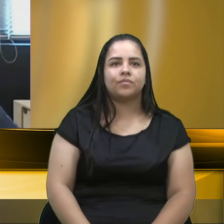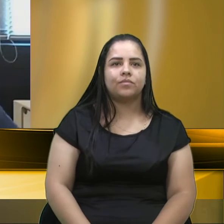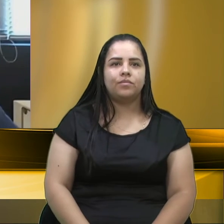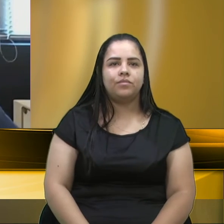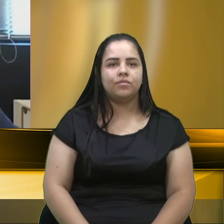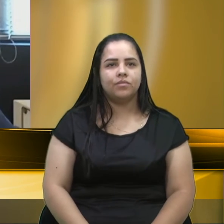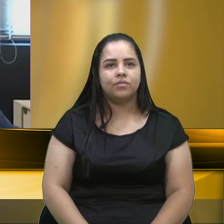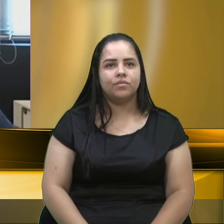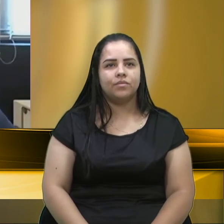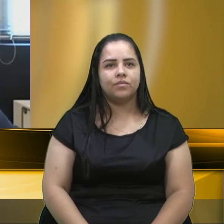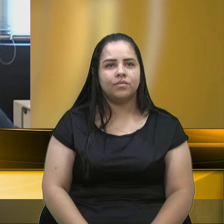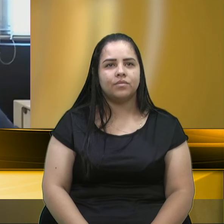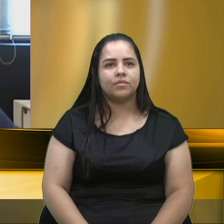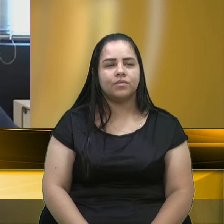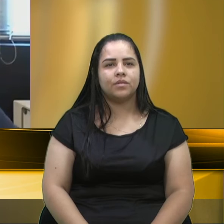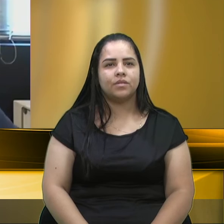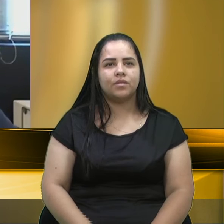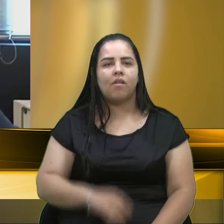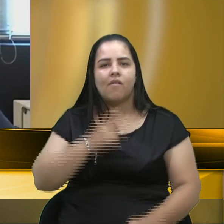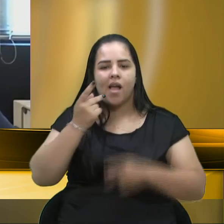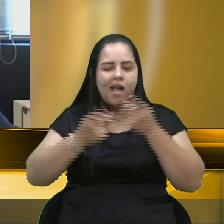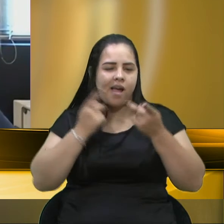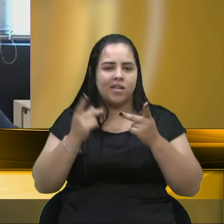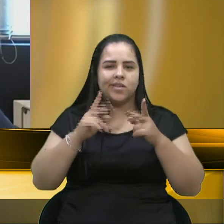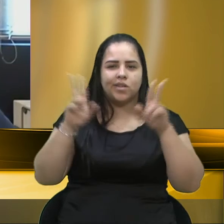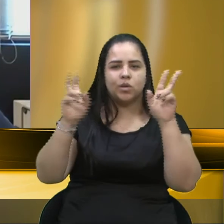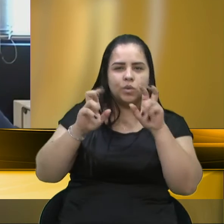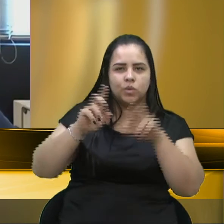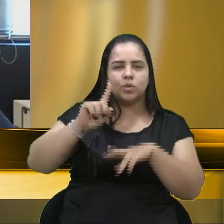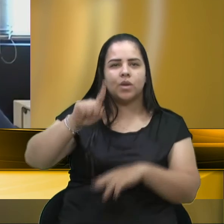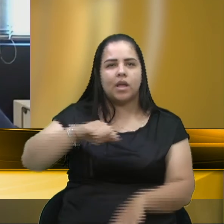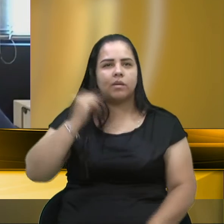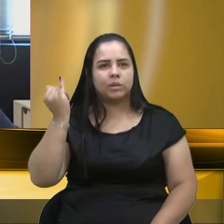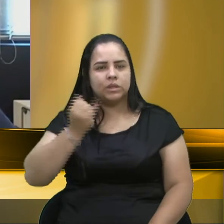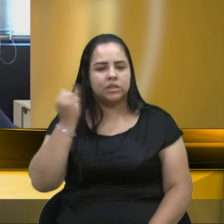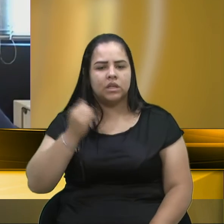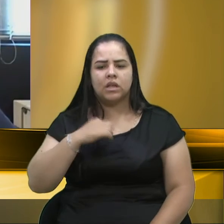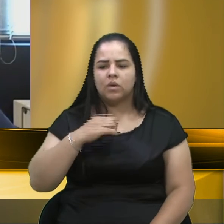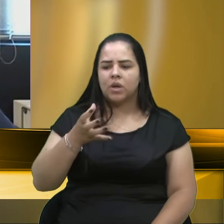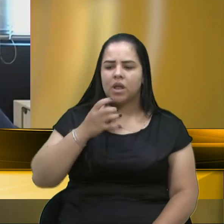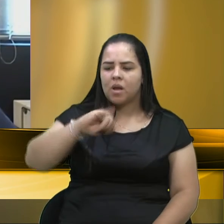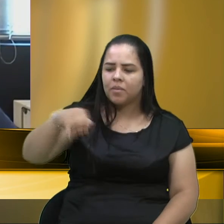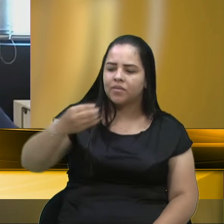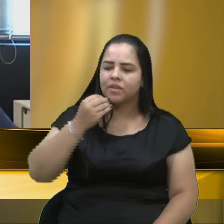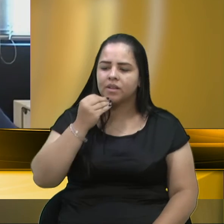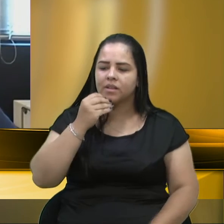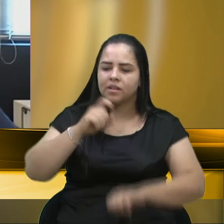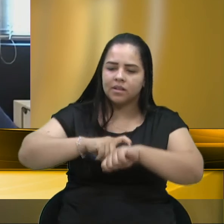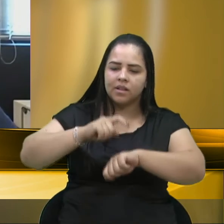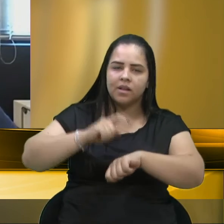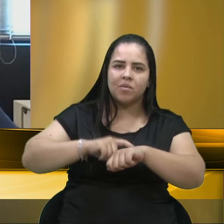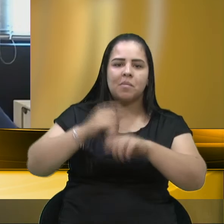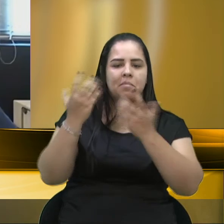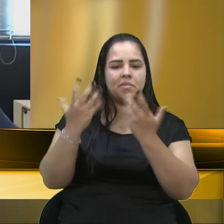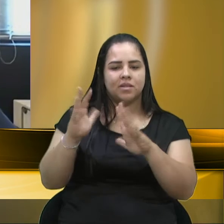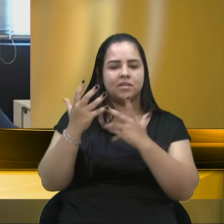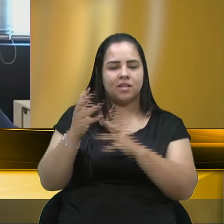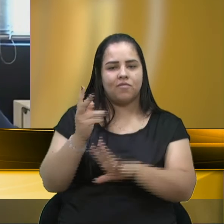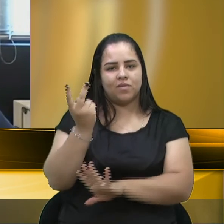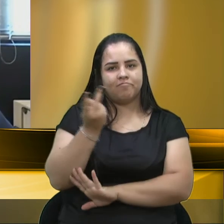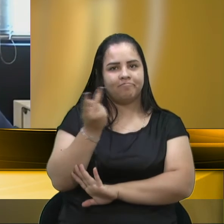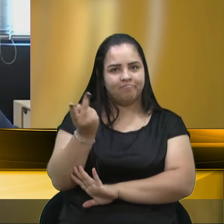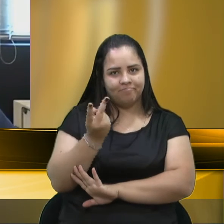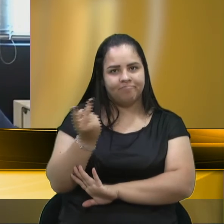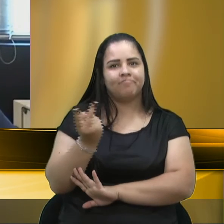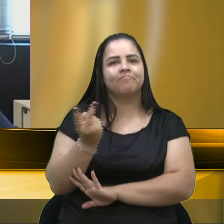abordaram e trouxeram dados importantíssimos, e eu só queria aproveitar esse momento para parabenizar as duas,